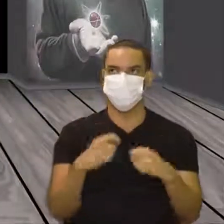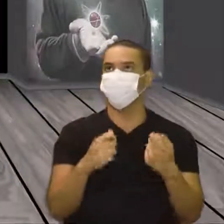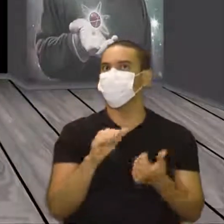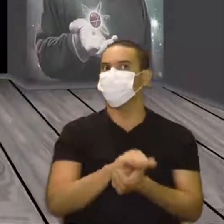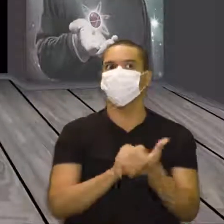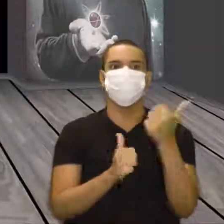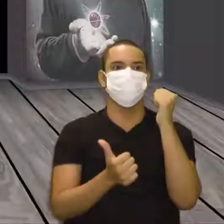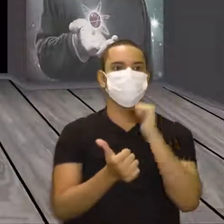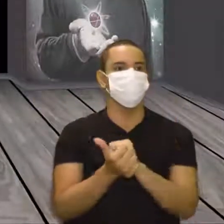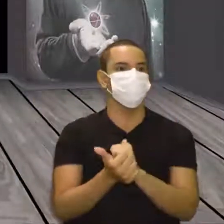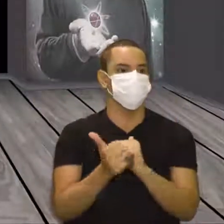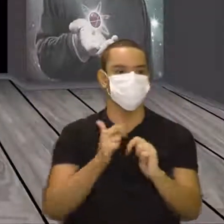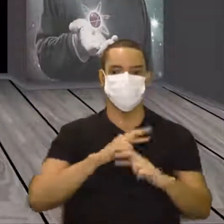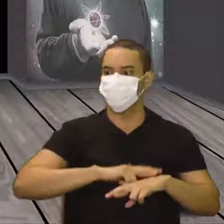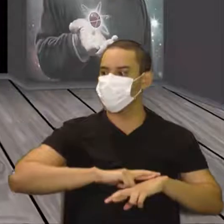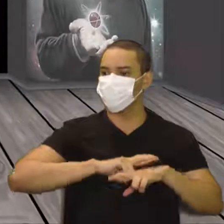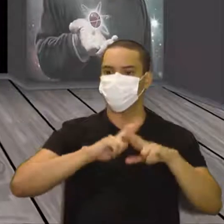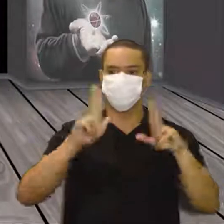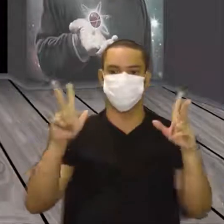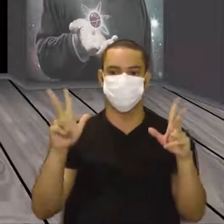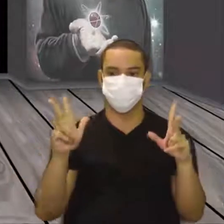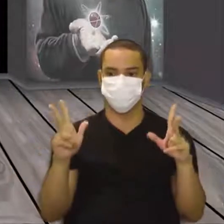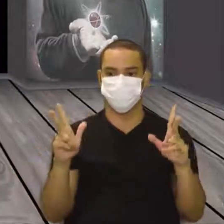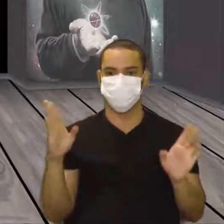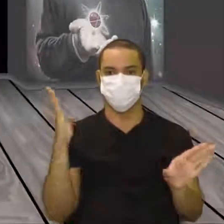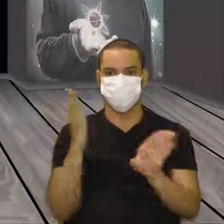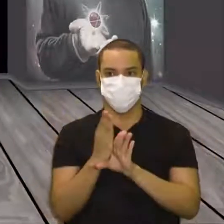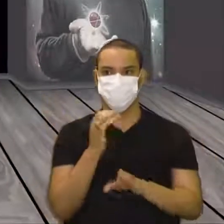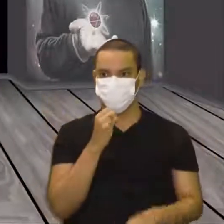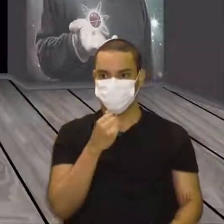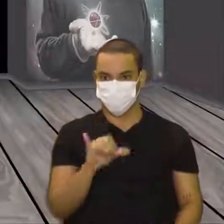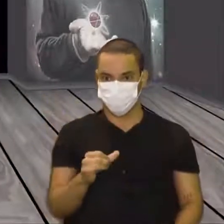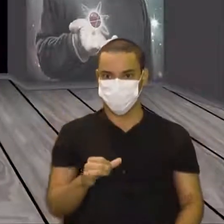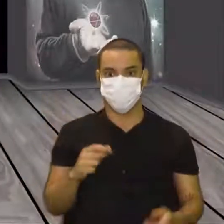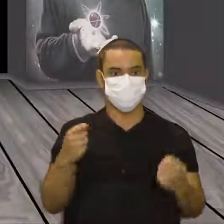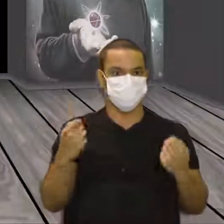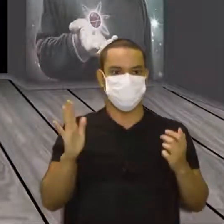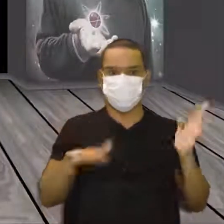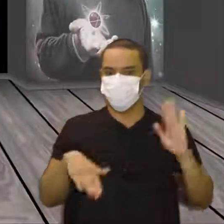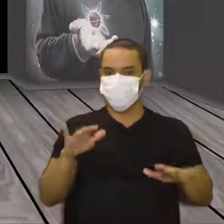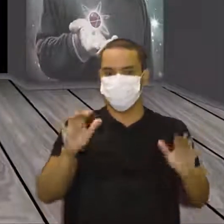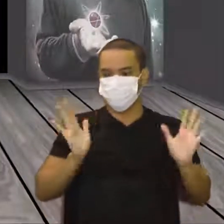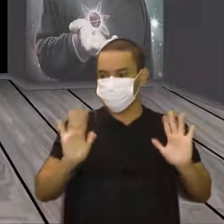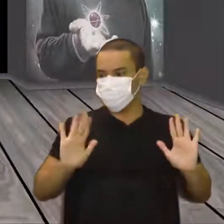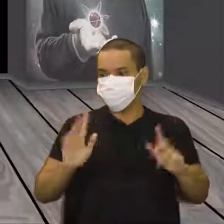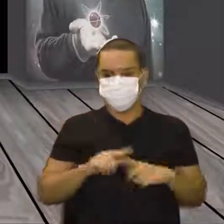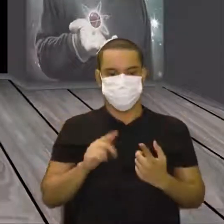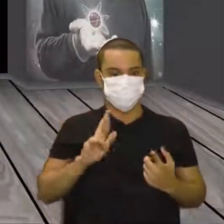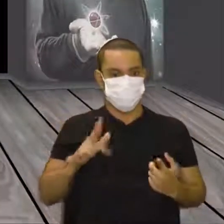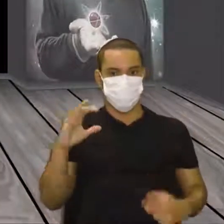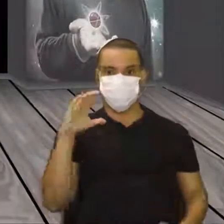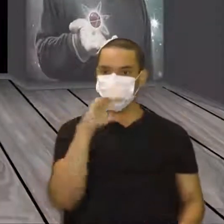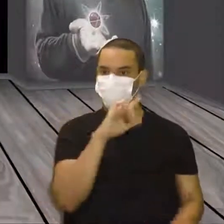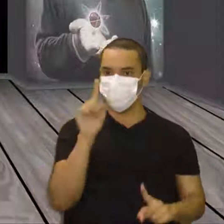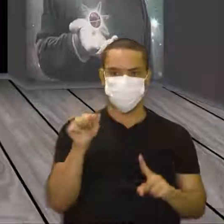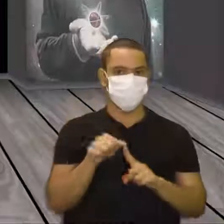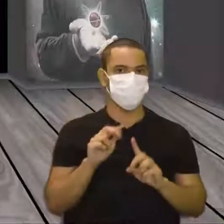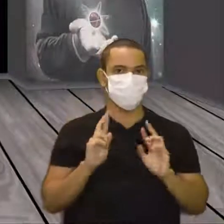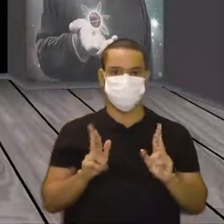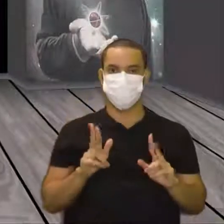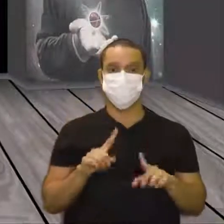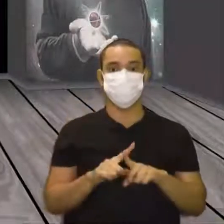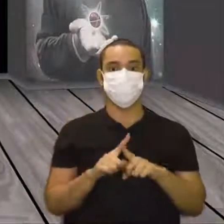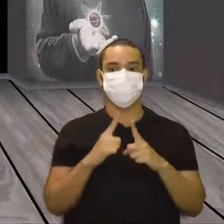Joule, ou seja, que essa energia dissipada através da passagem da corrente, é indesejável, não é para aquecer, né? Não tem finalidade.